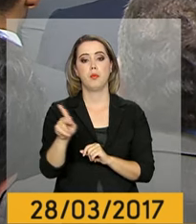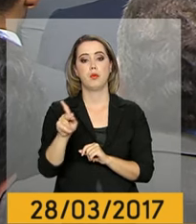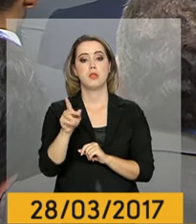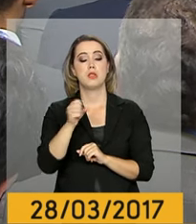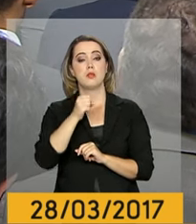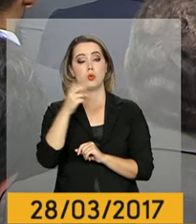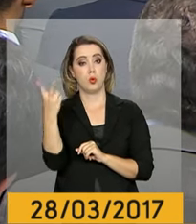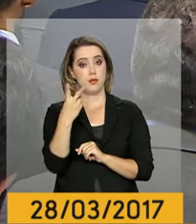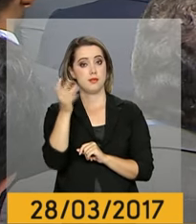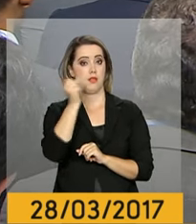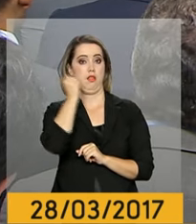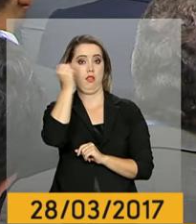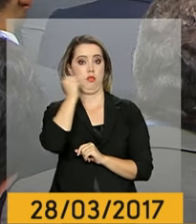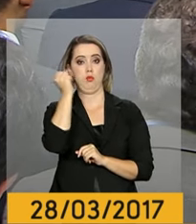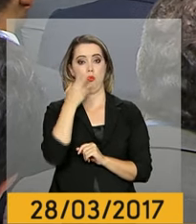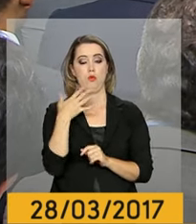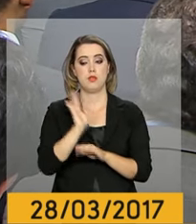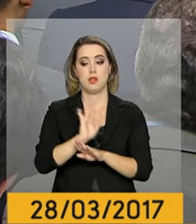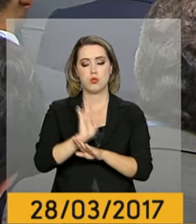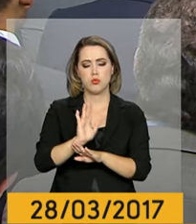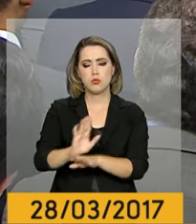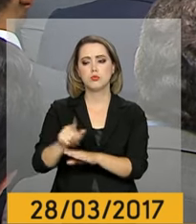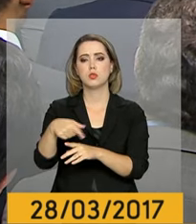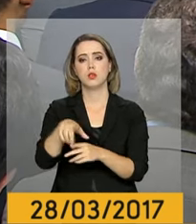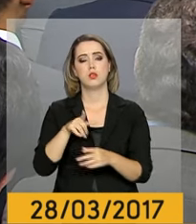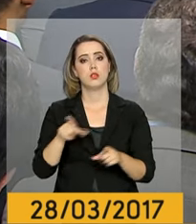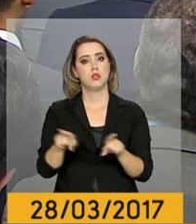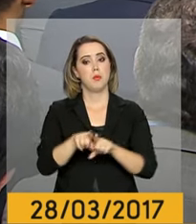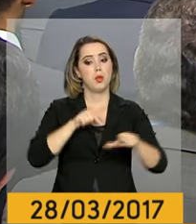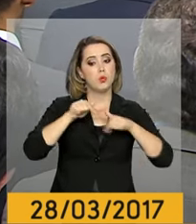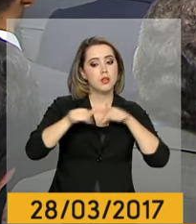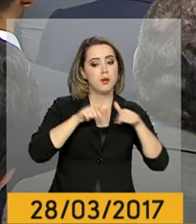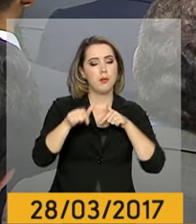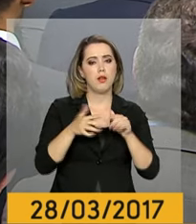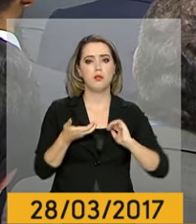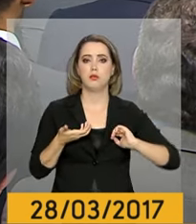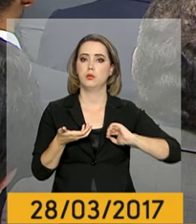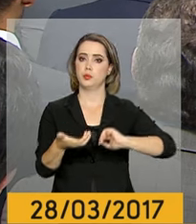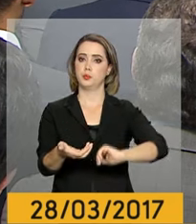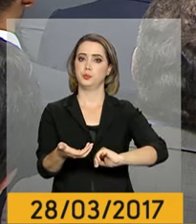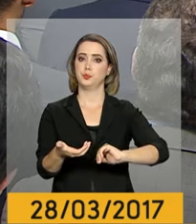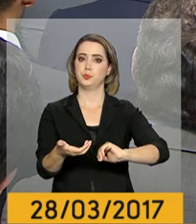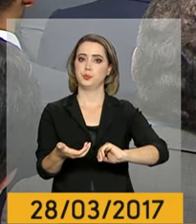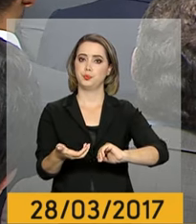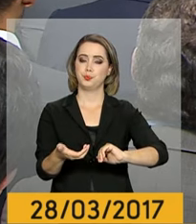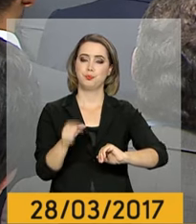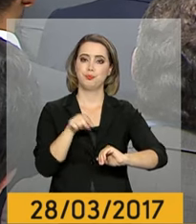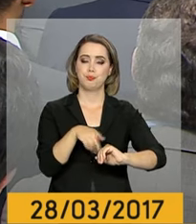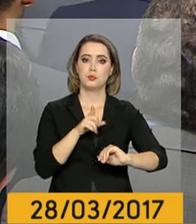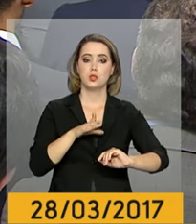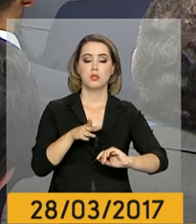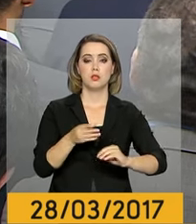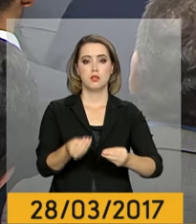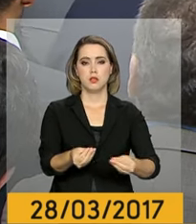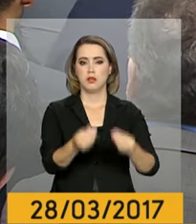Magalhães e por força do trabalho do congresso nacional que tem